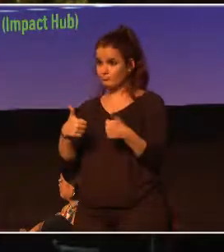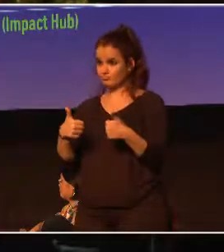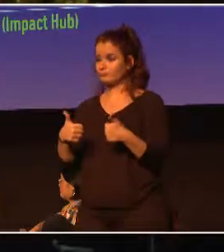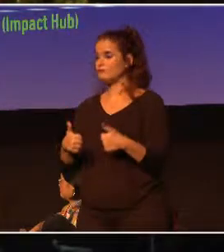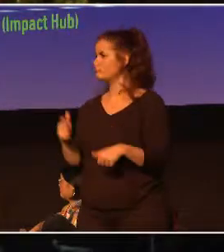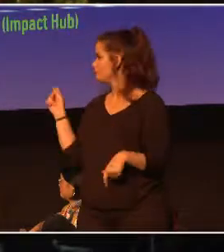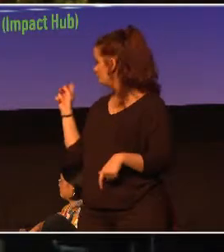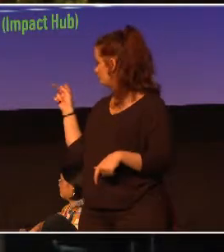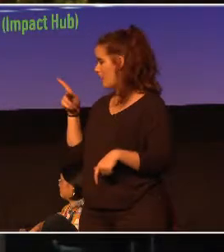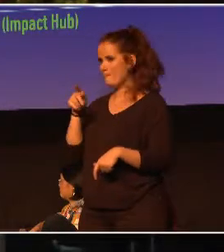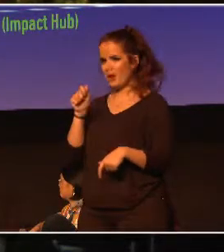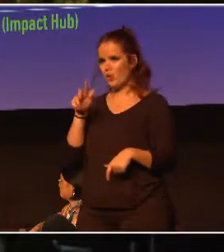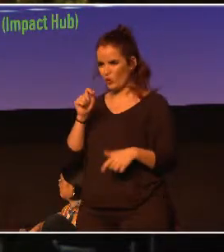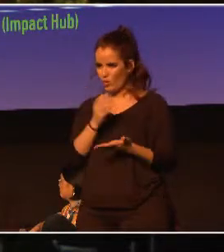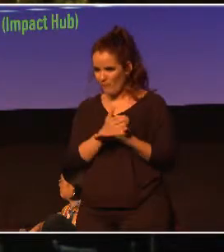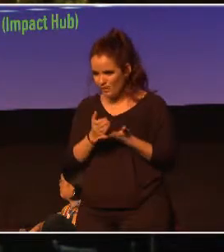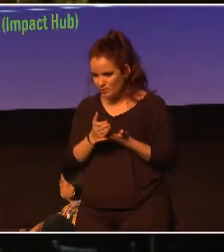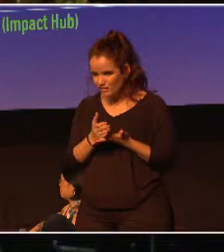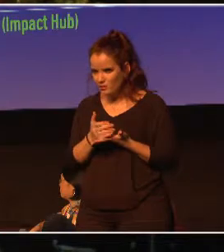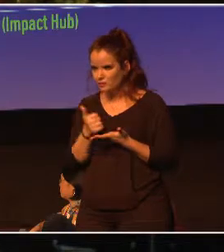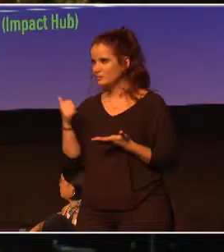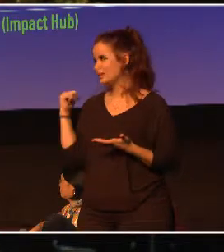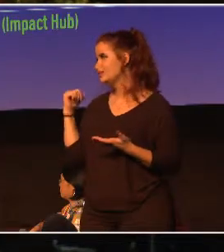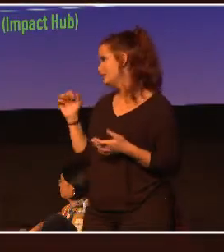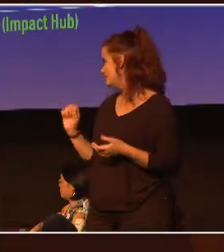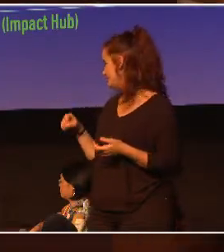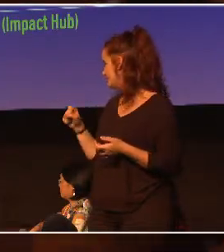Paulo queria começar, né?